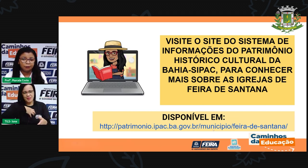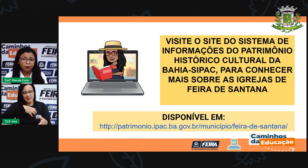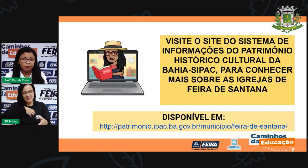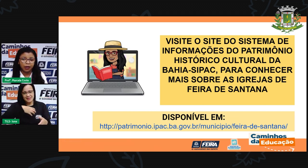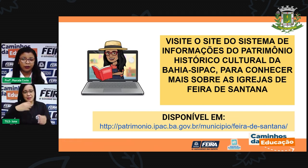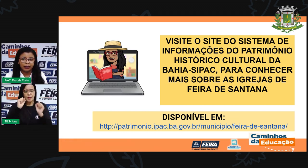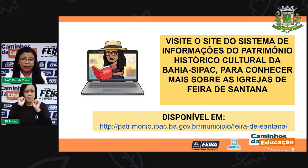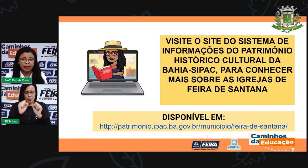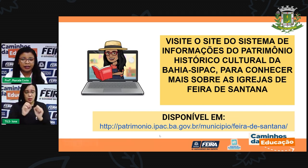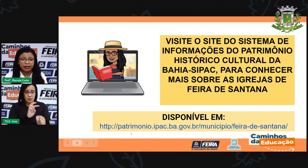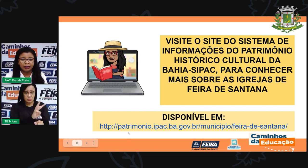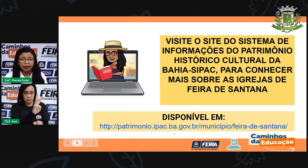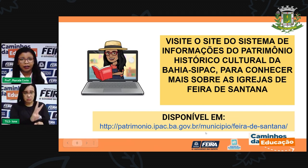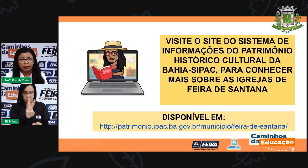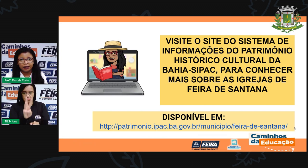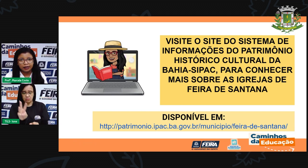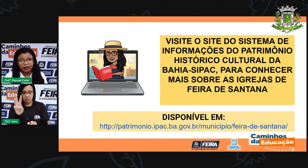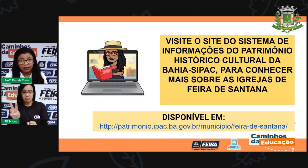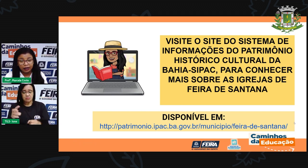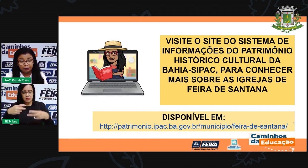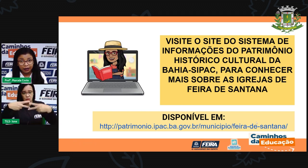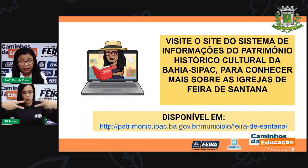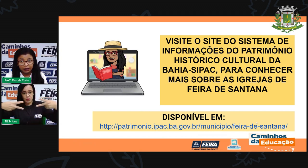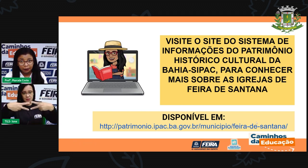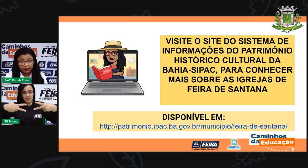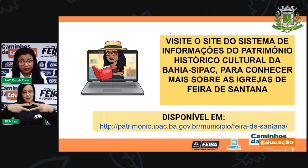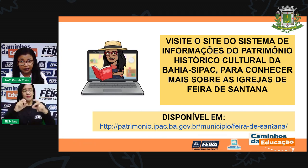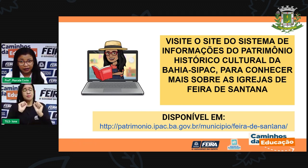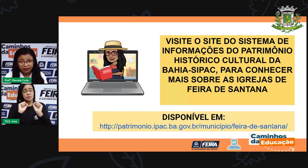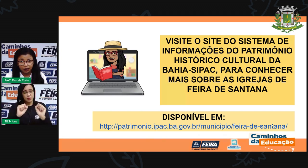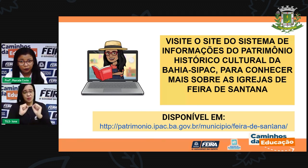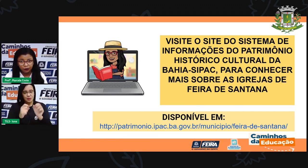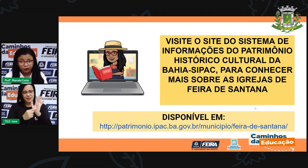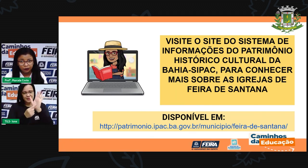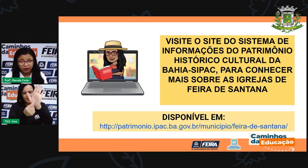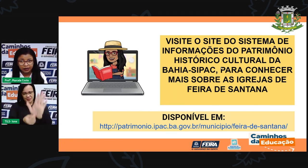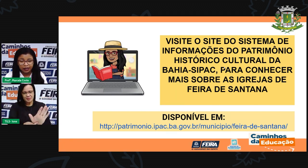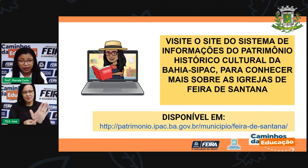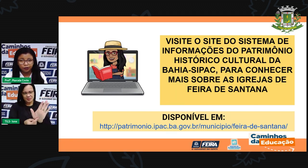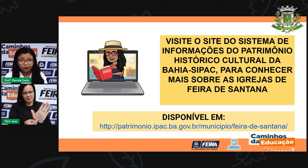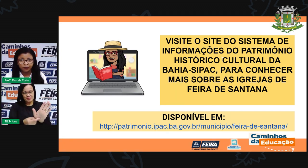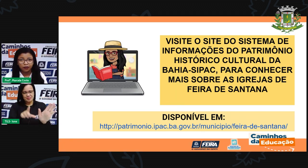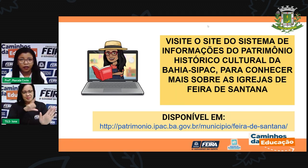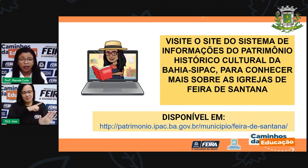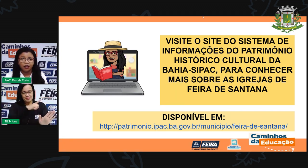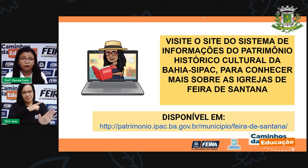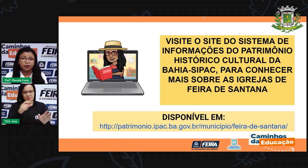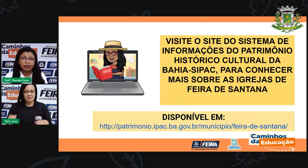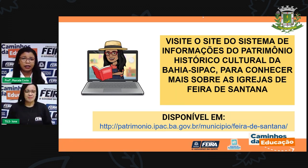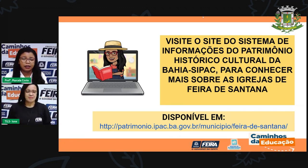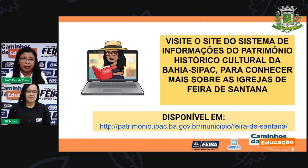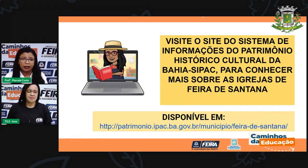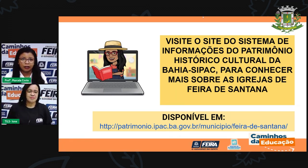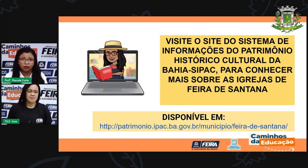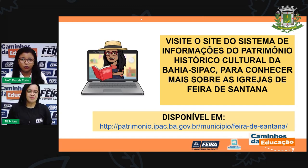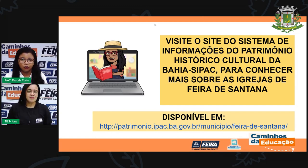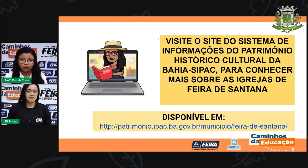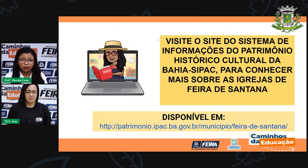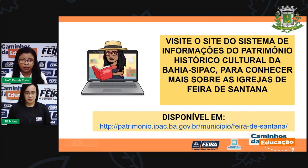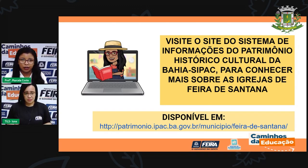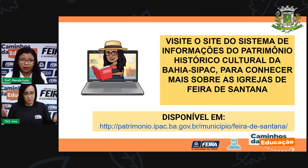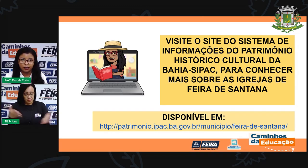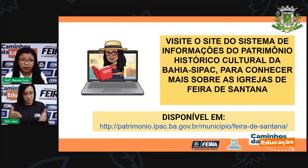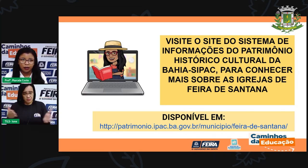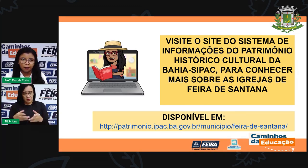acessar por meio aqui desse link que aparece na apresentação, tá certo? Eu vou acessar aqui junto